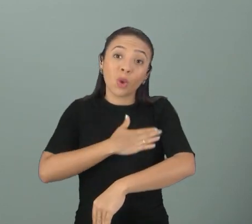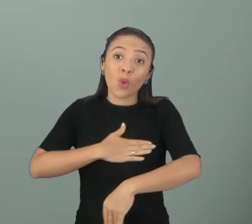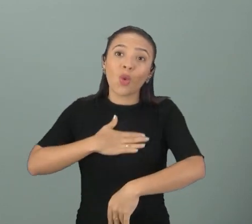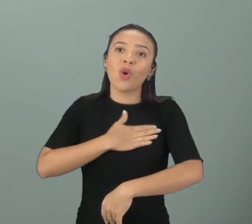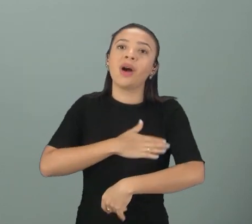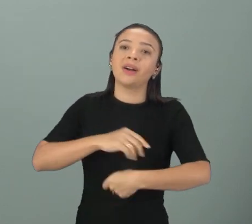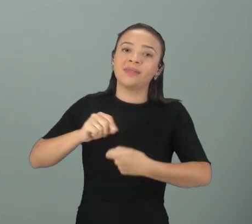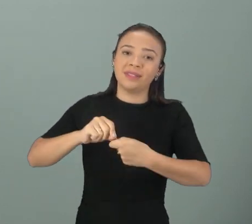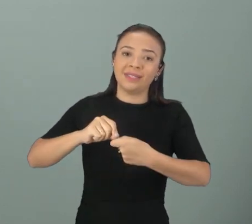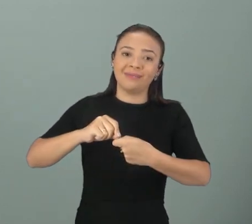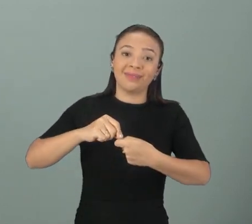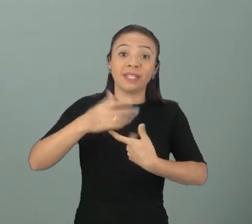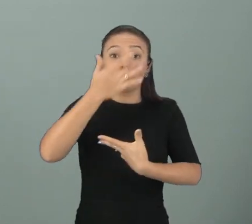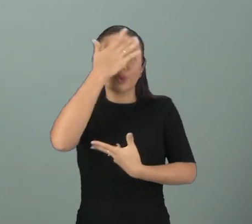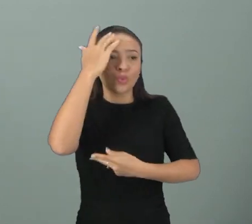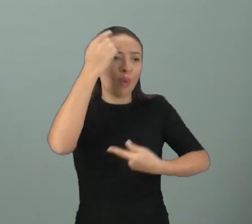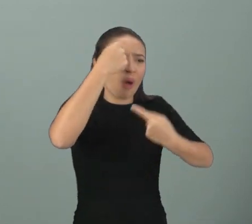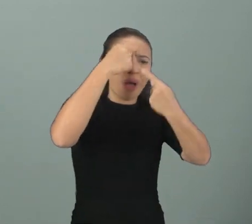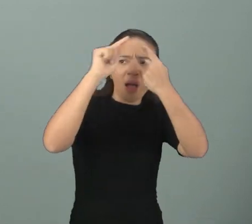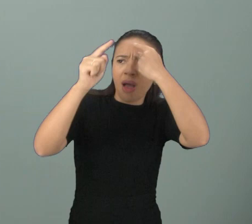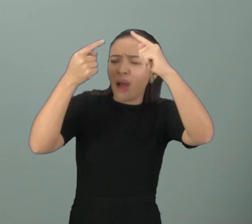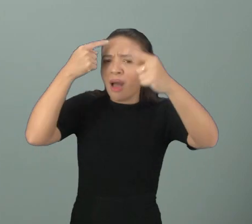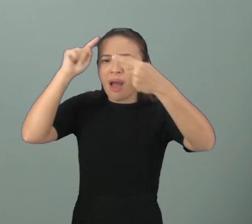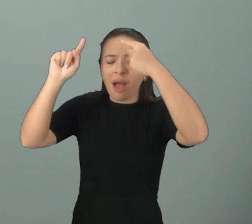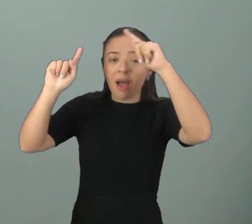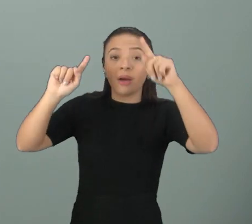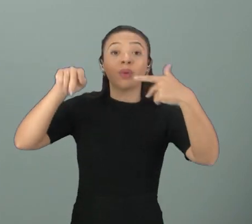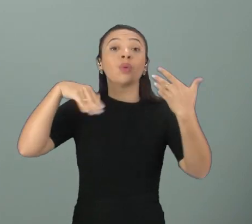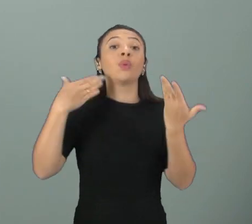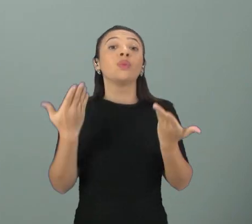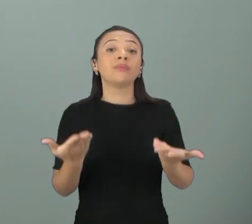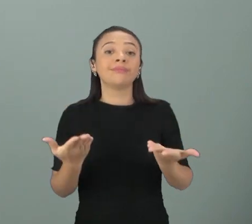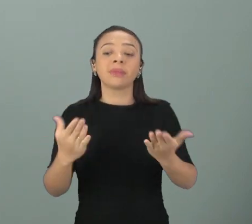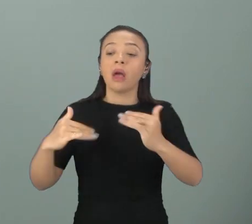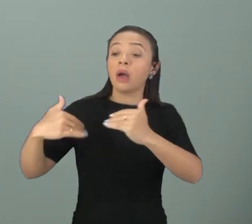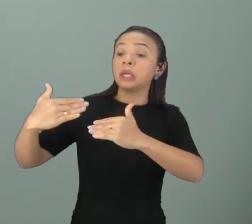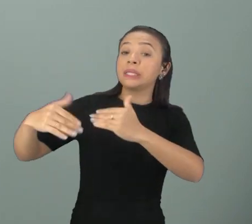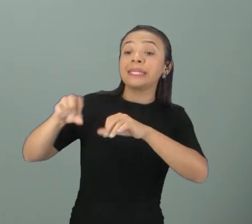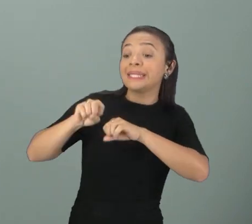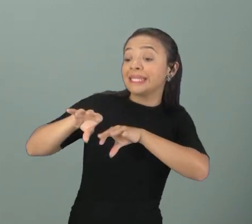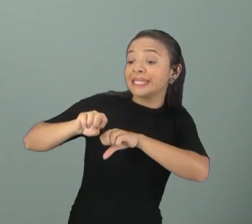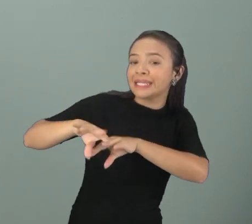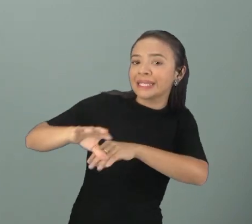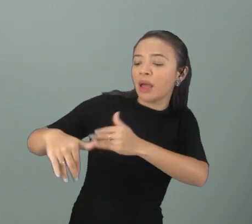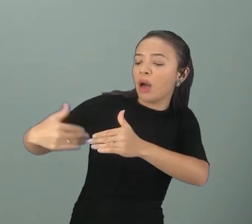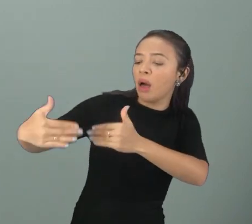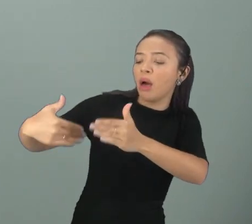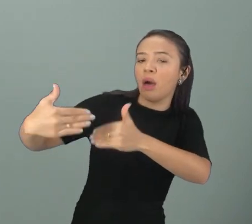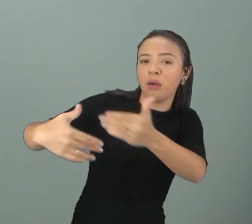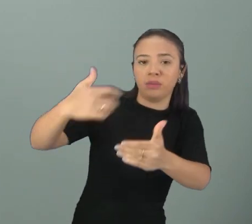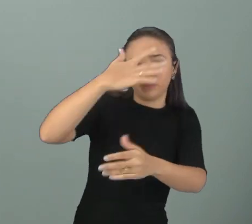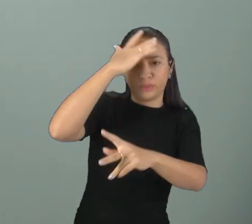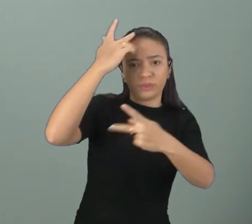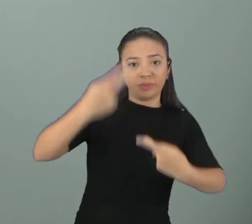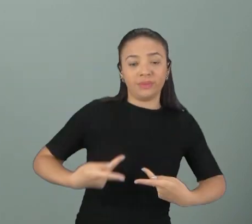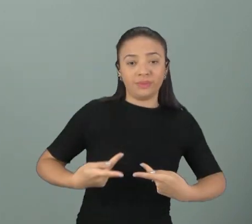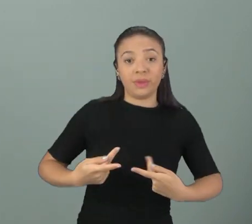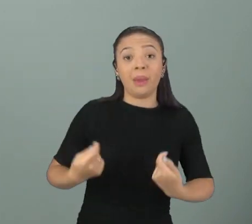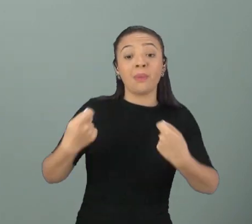algo que eles vão criando, né? Quando a gente vê que foi passado de geração em geração, a gente vê que, querendo ou não, vão